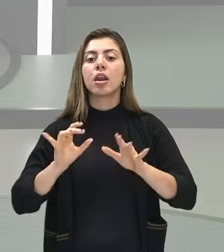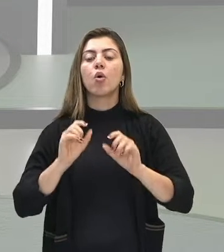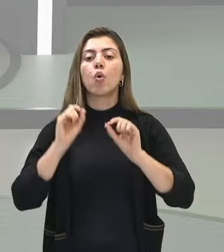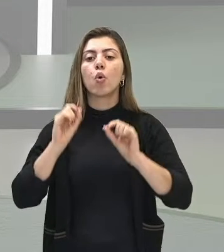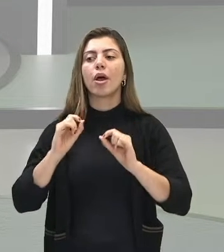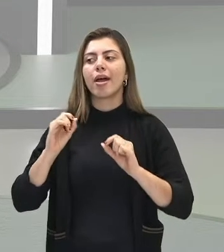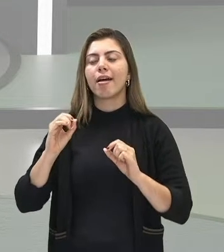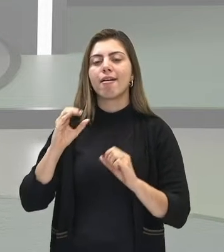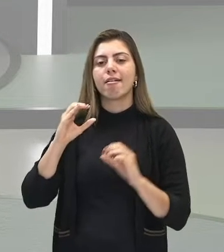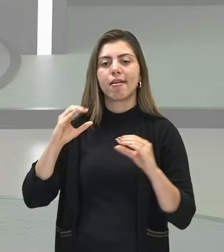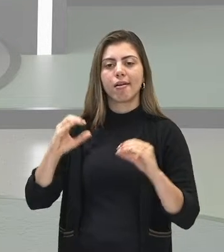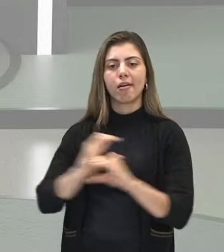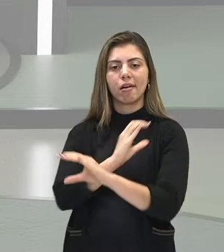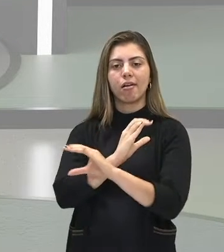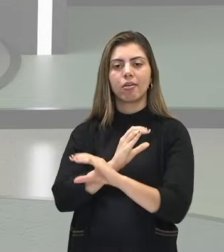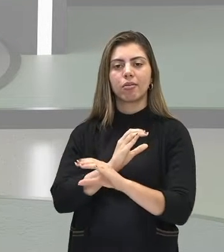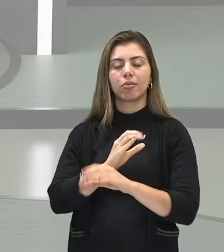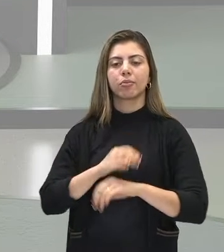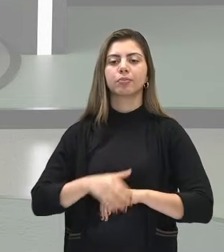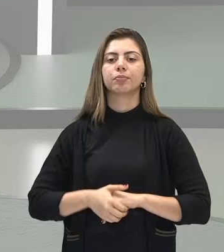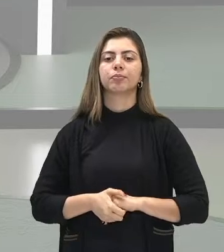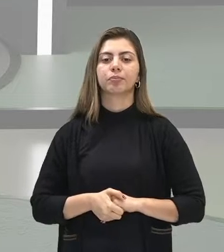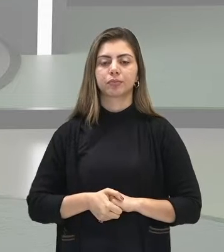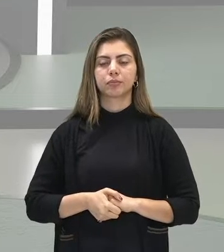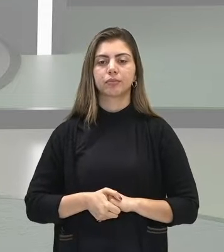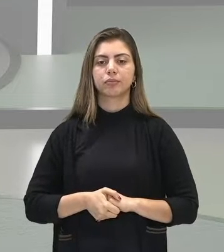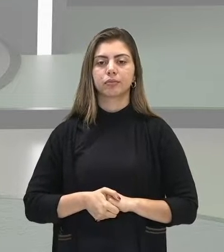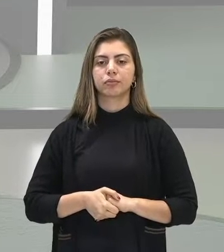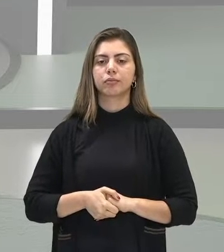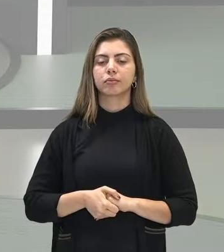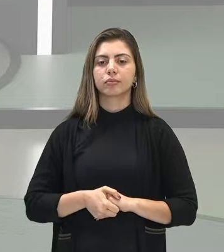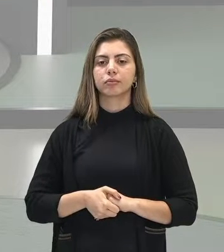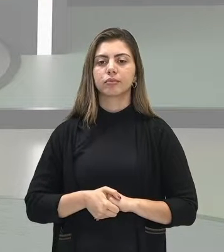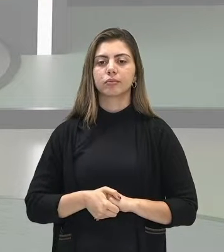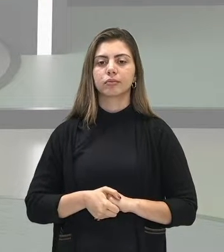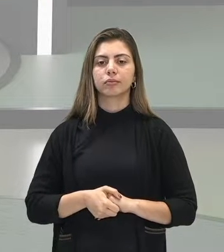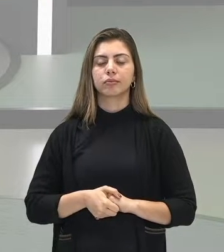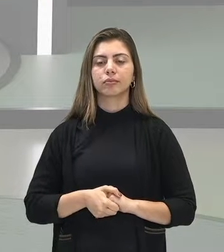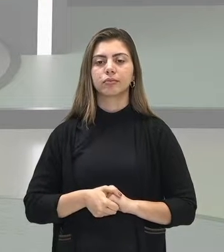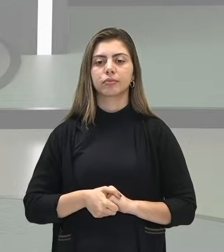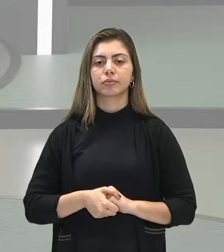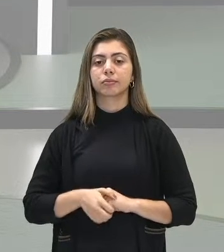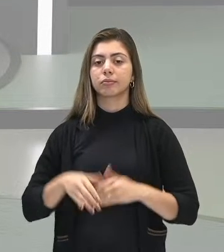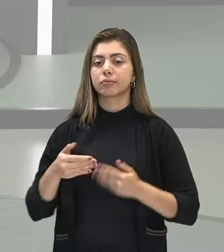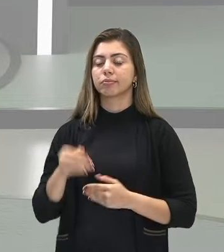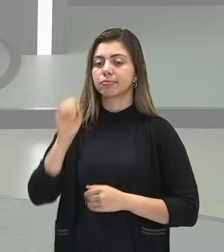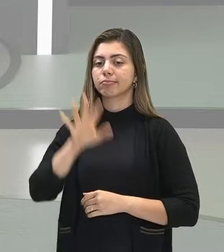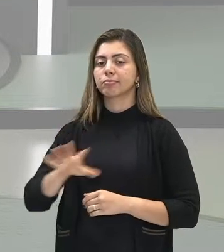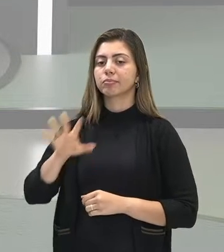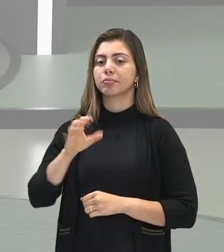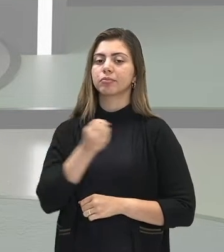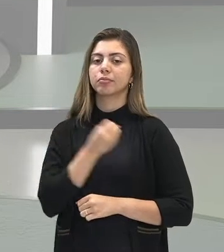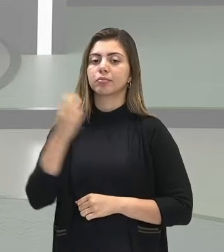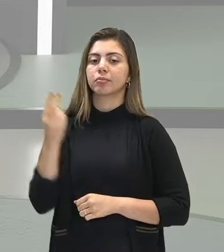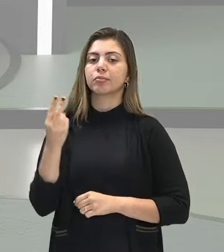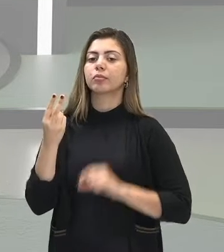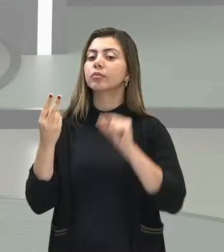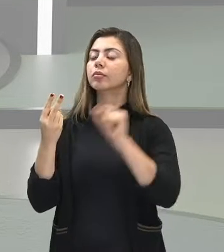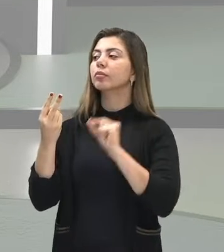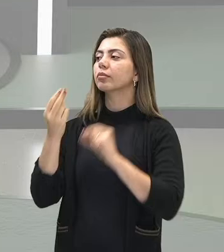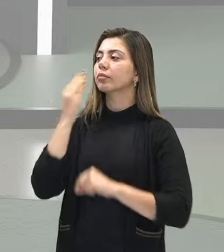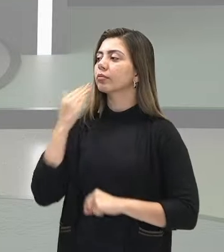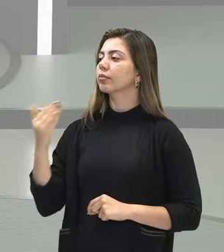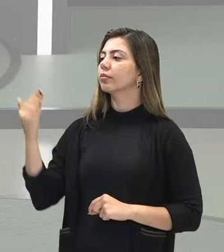calor. E nós temos aí um pedaço, na imagem 2, nós temos aqui